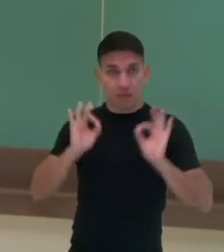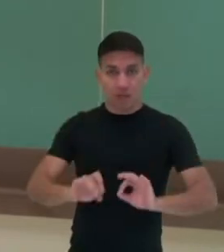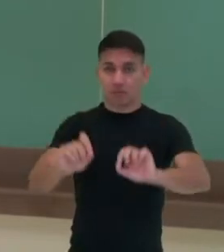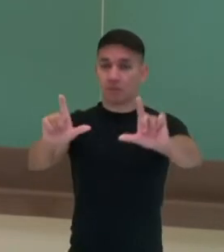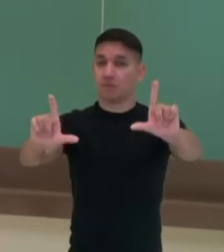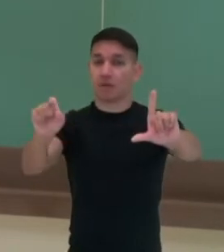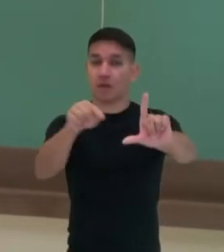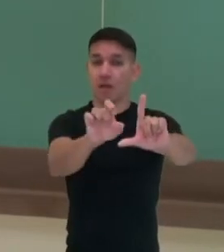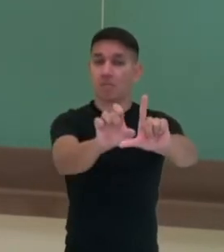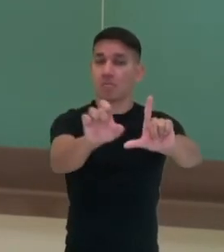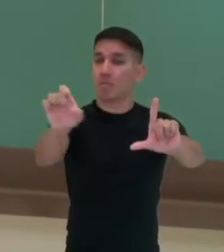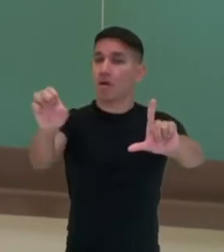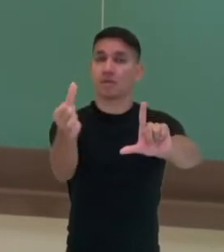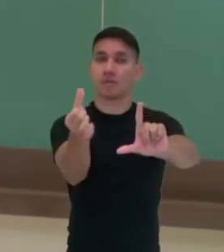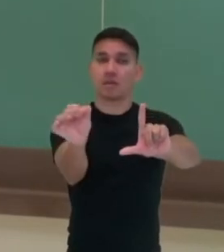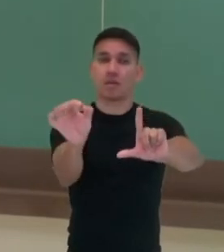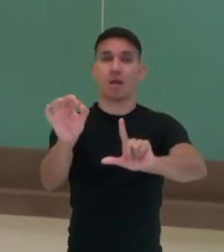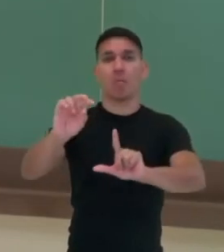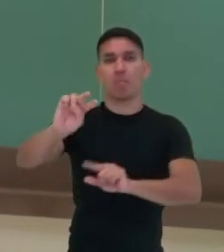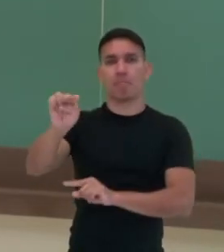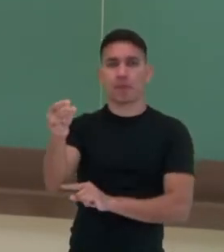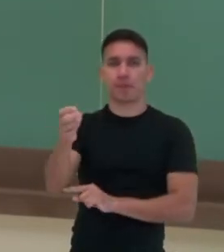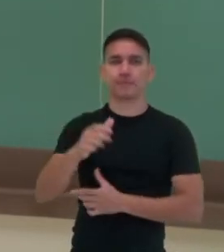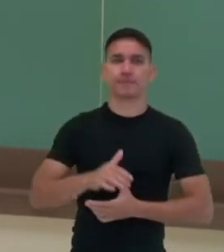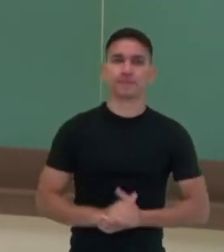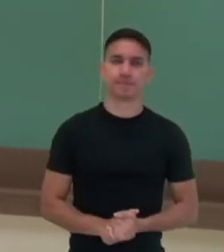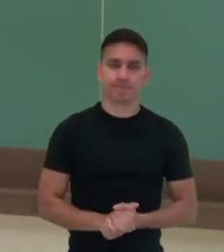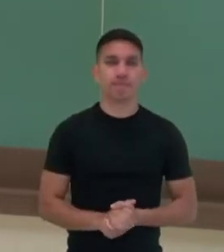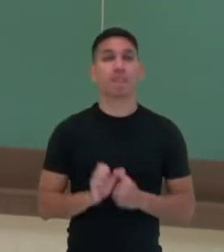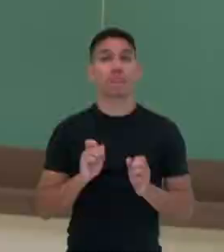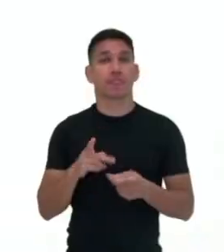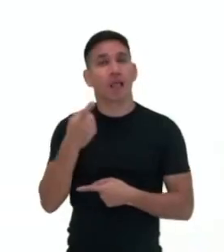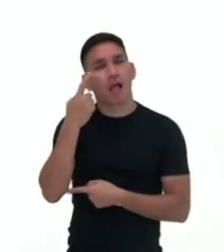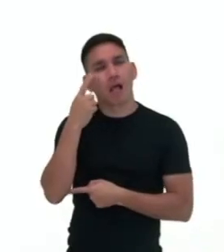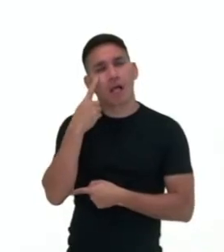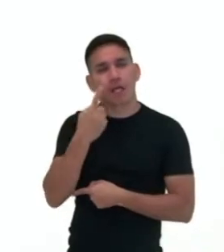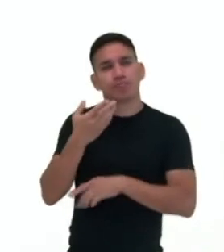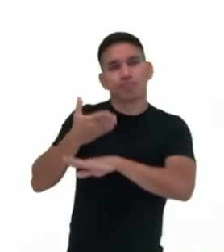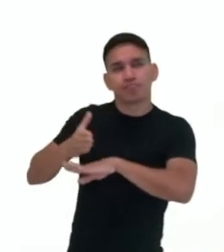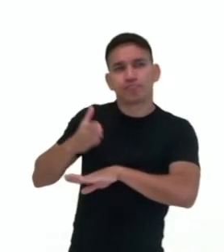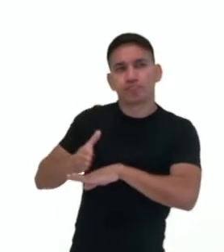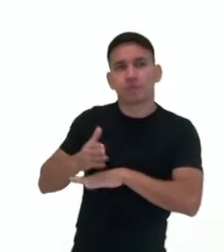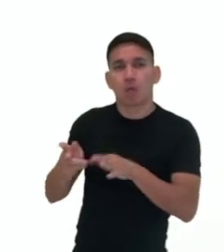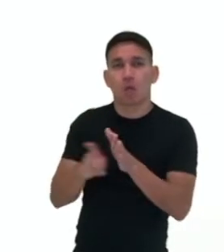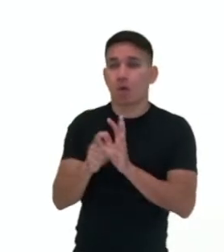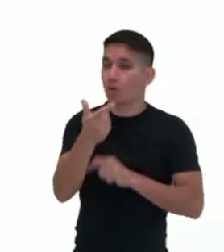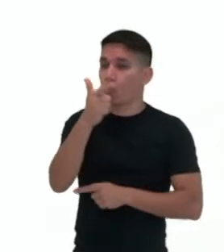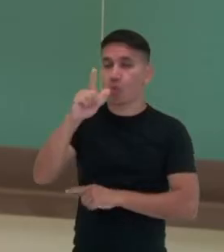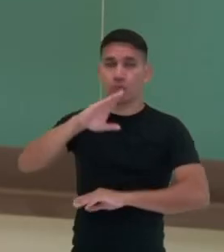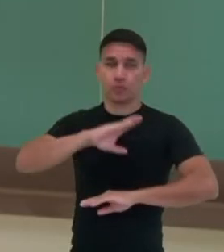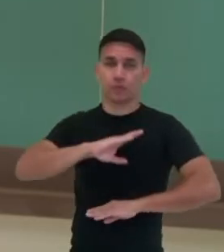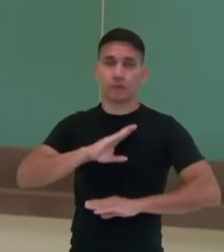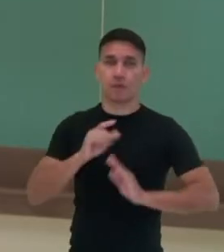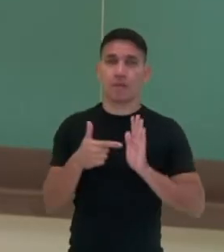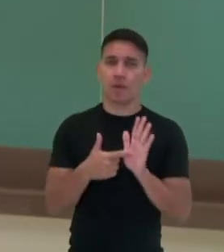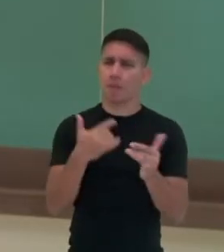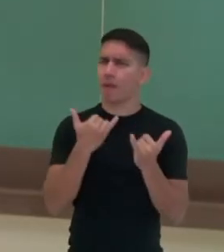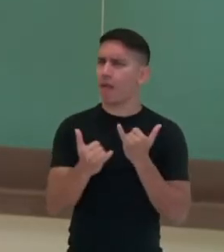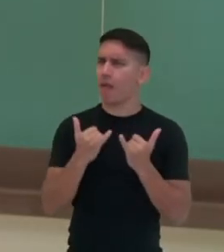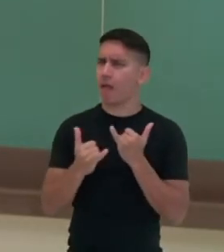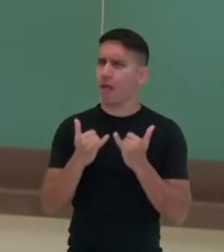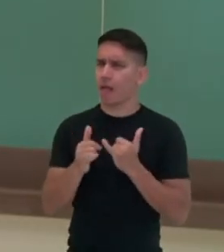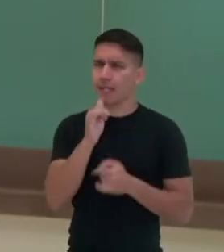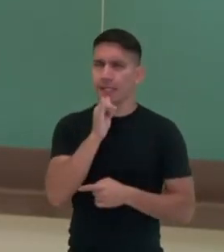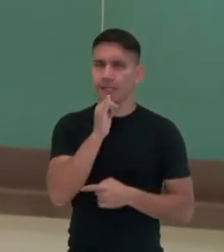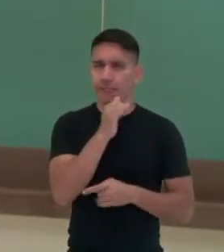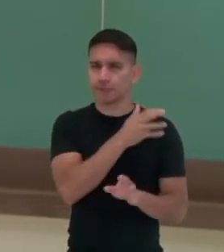Tá bom? Então, tá, joia. Vamos praticar um pouquinho agora? Que tal, né? Então, agora a gente tem aqui uma outra situação, mas muito similar ao